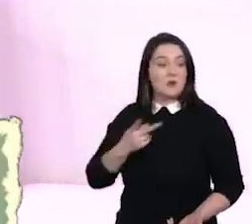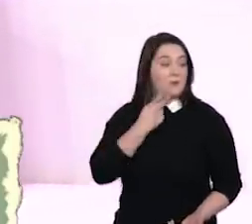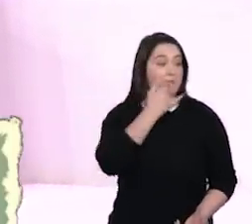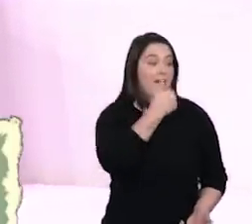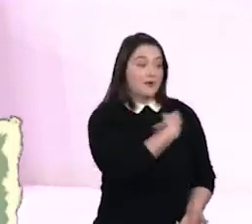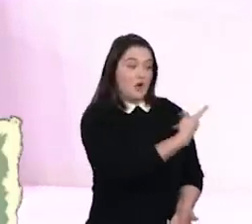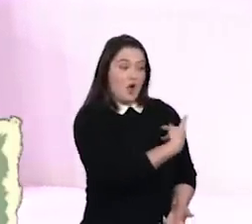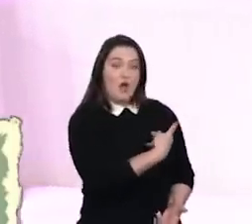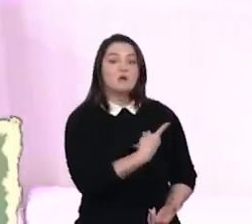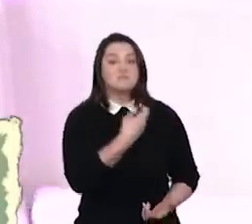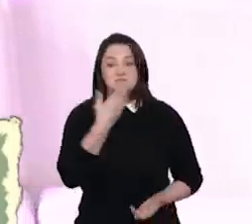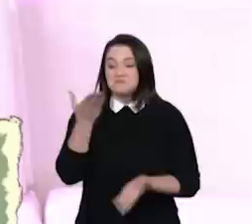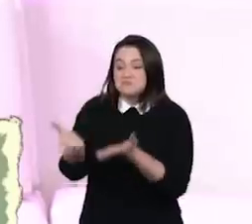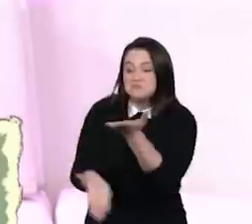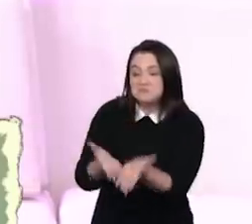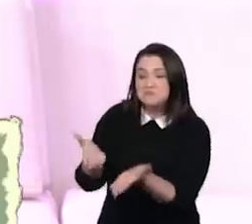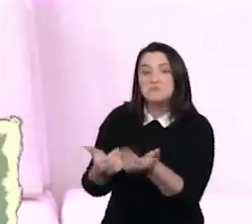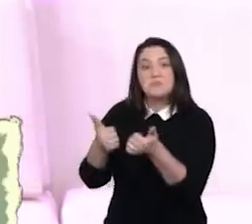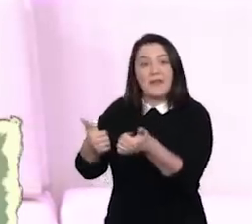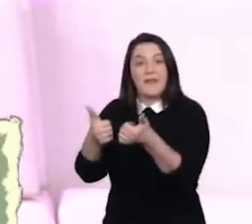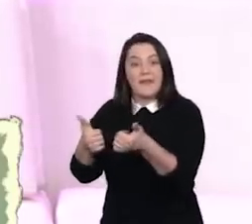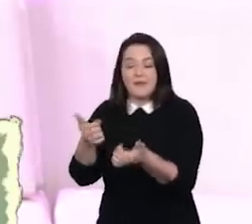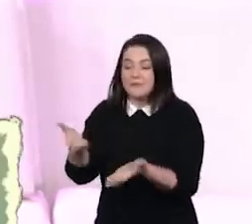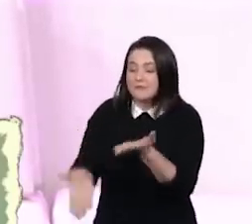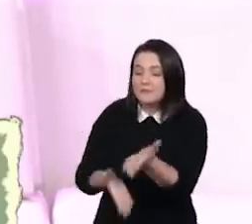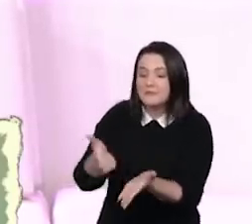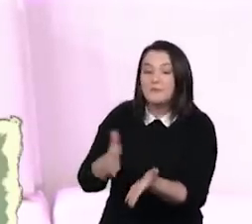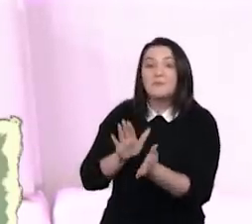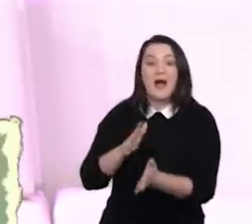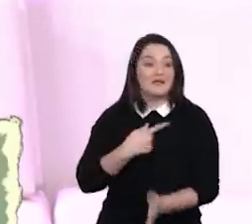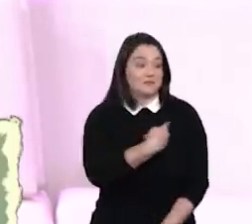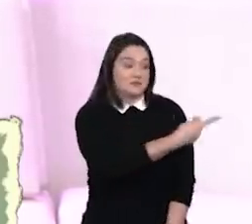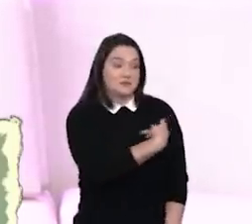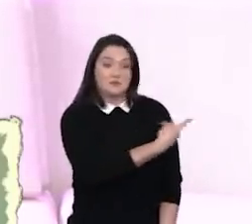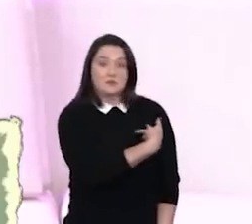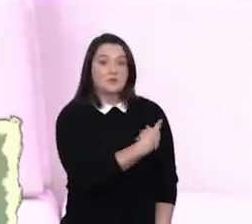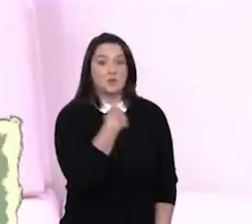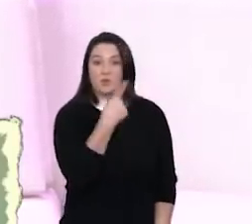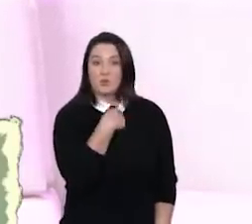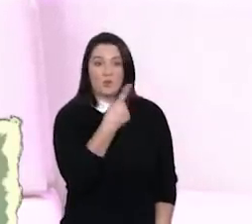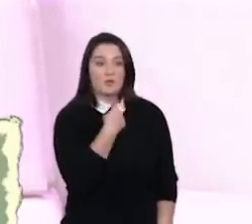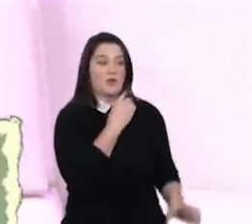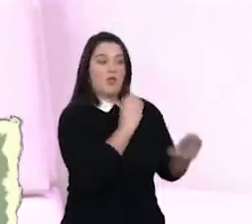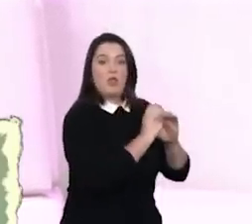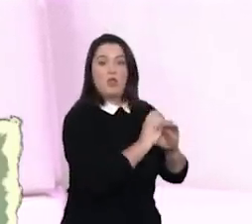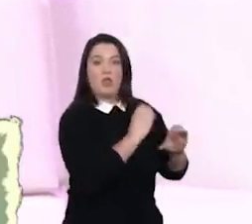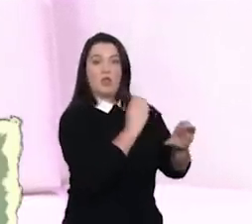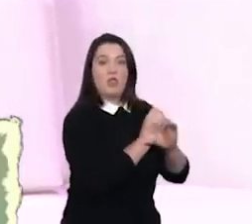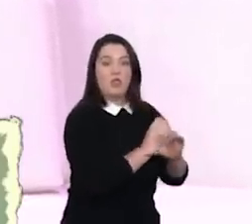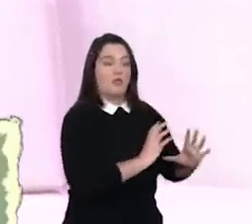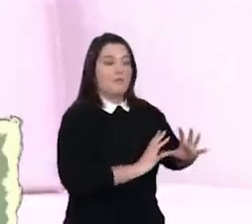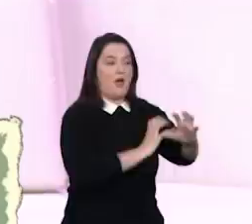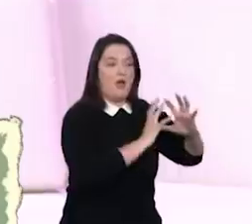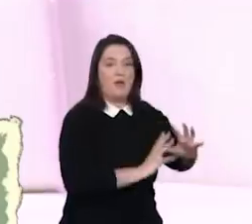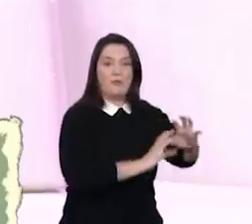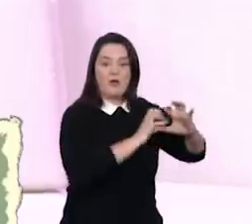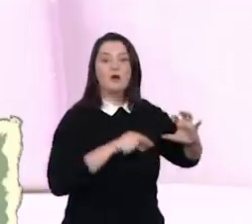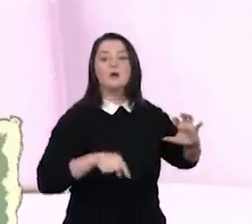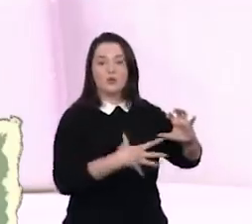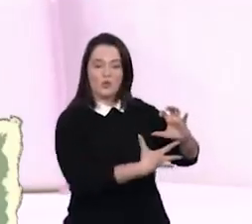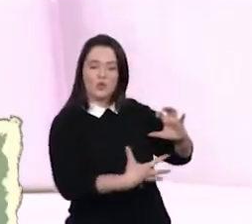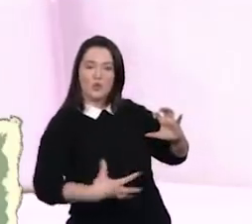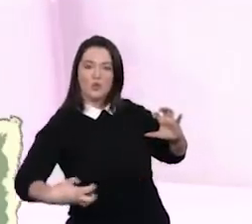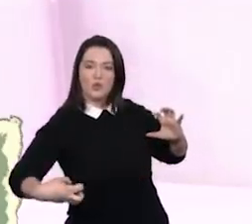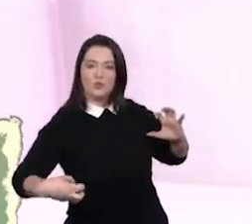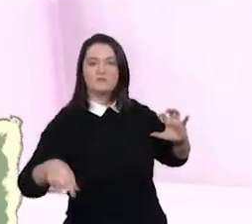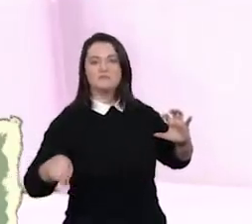Não descontarem a raiva nelas, mas se os pais não estão bem entre si, estas crianças podem estar até mais